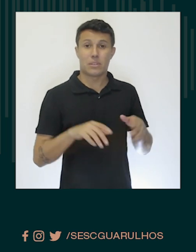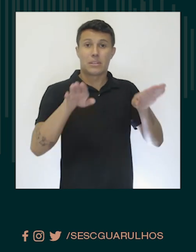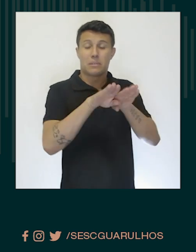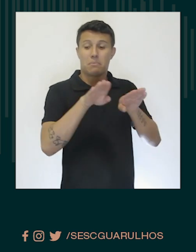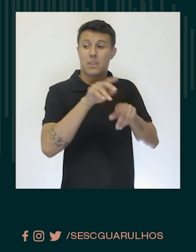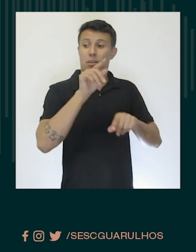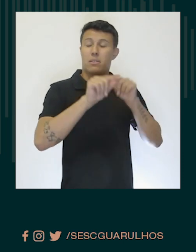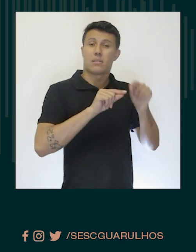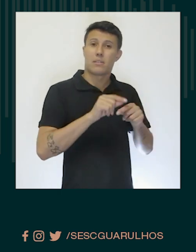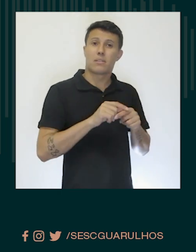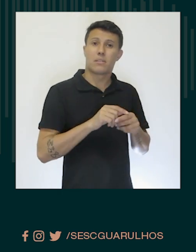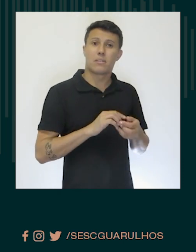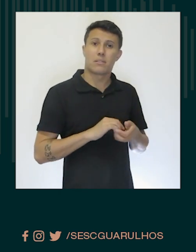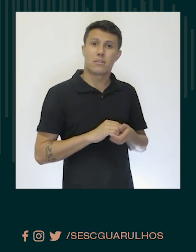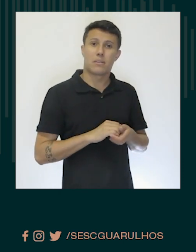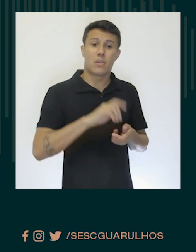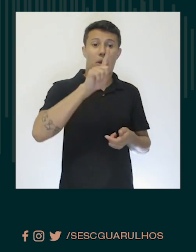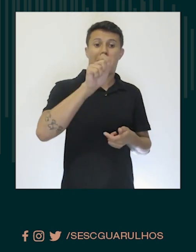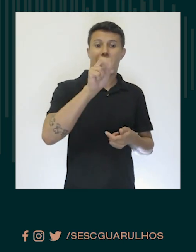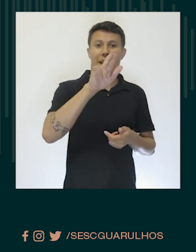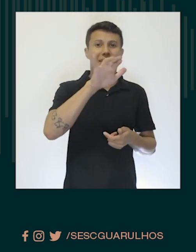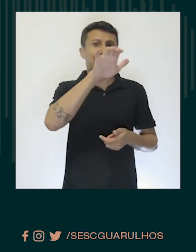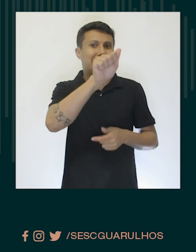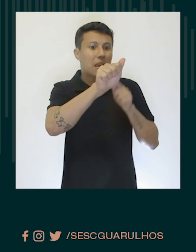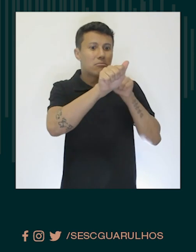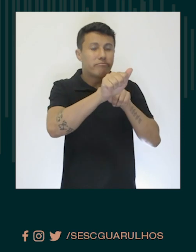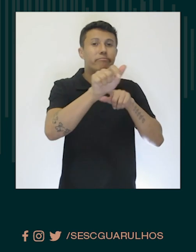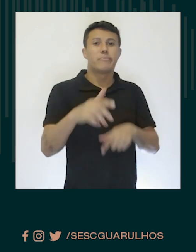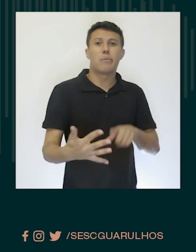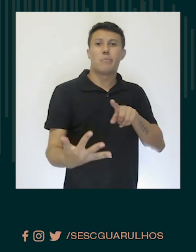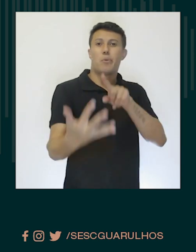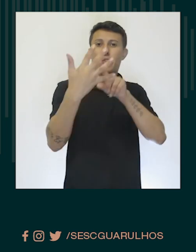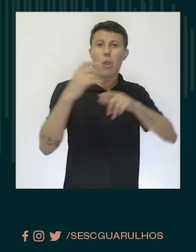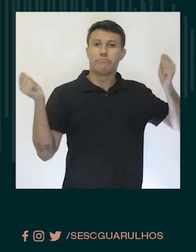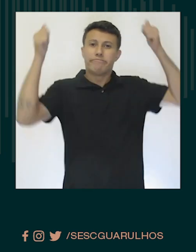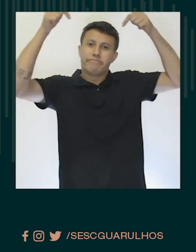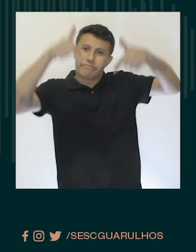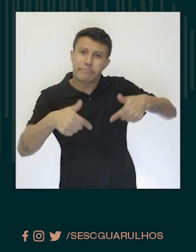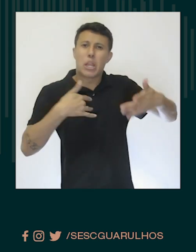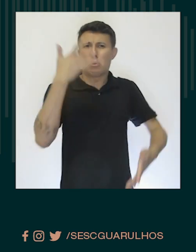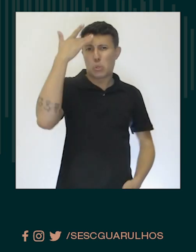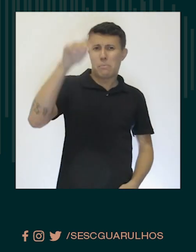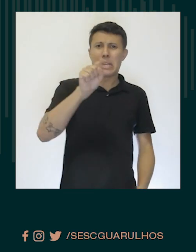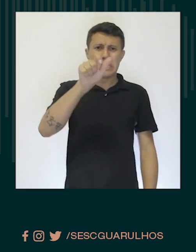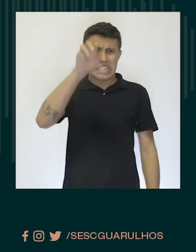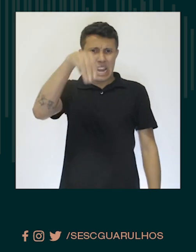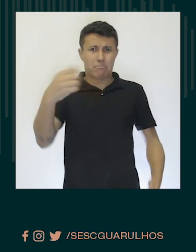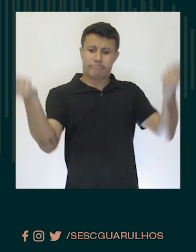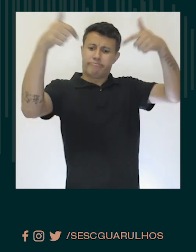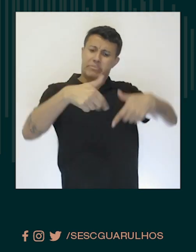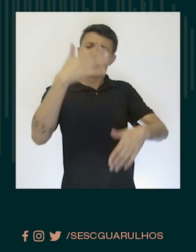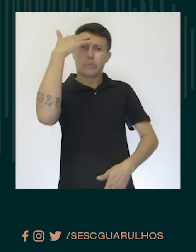Garcia, que foi o cara que me mostrou o que era slam, não conhecia. Ele tá num dos primeiros vídeos ali do